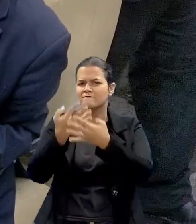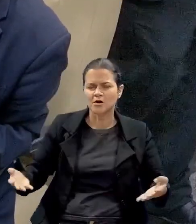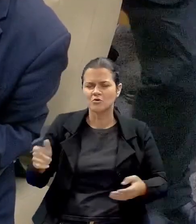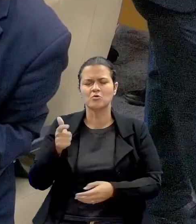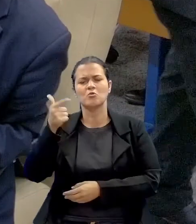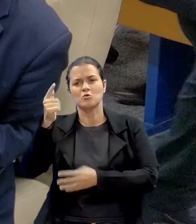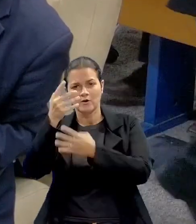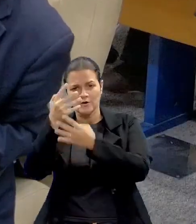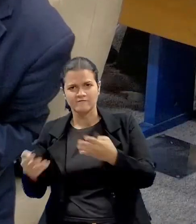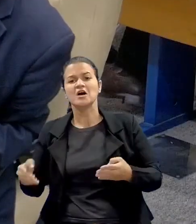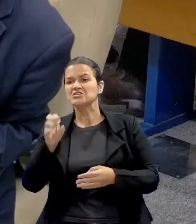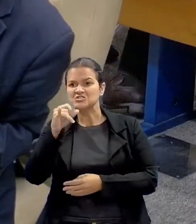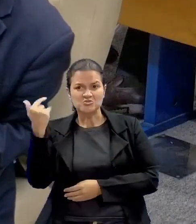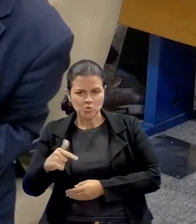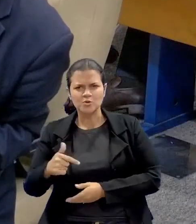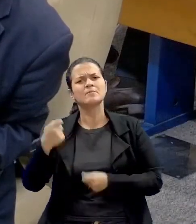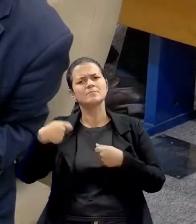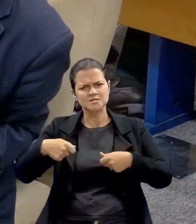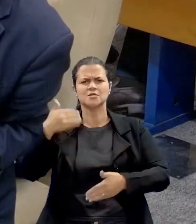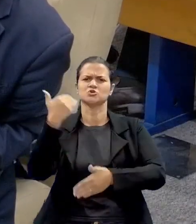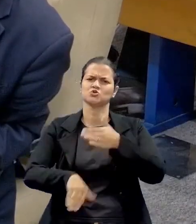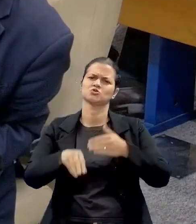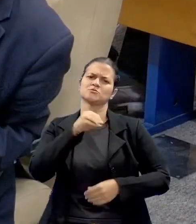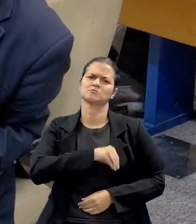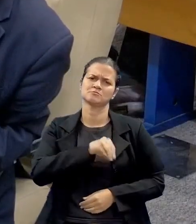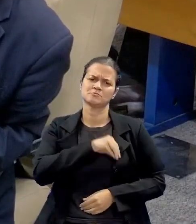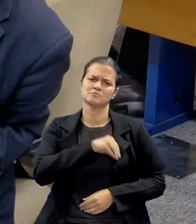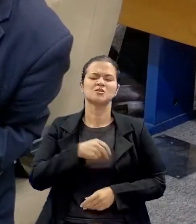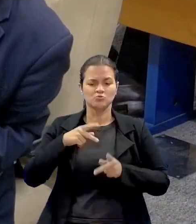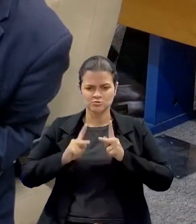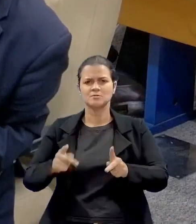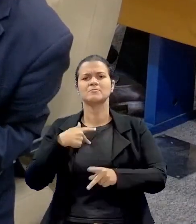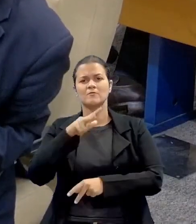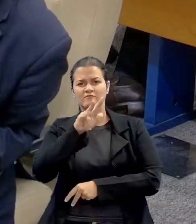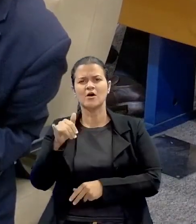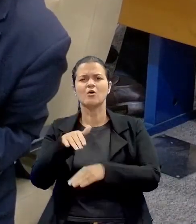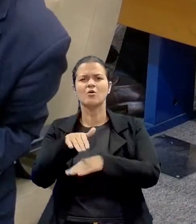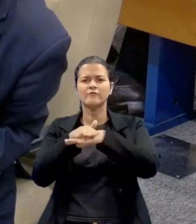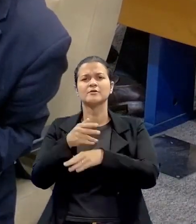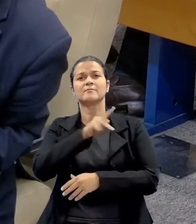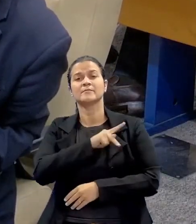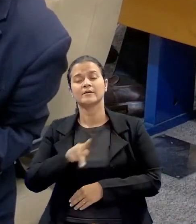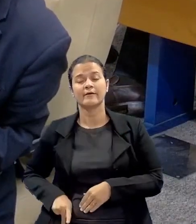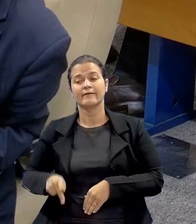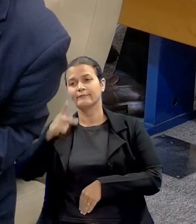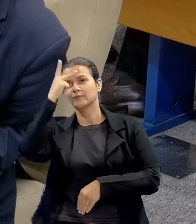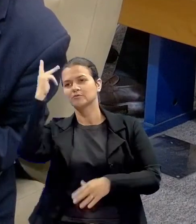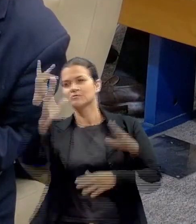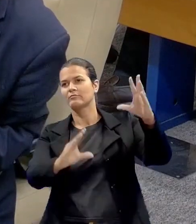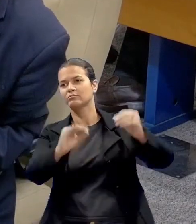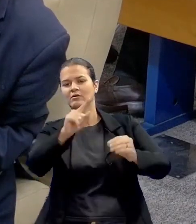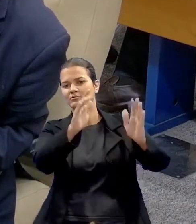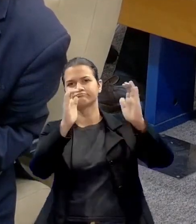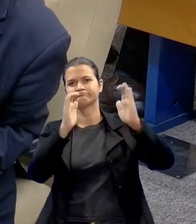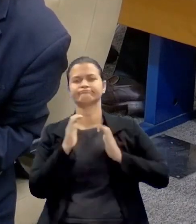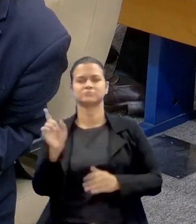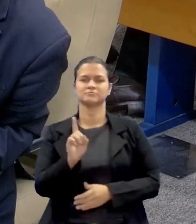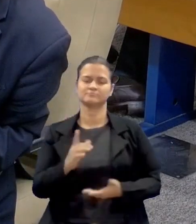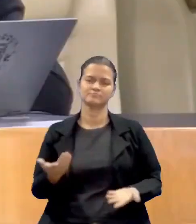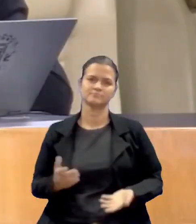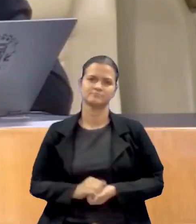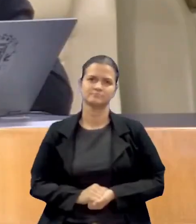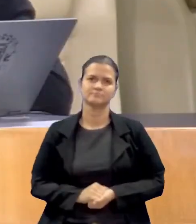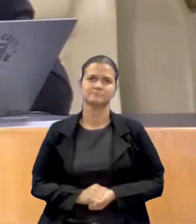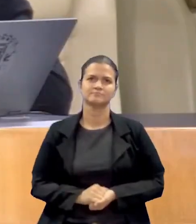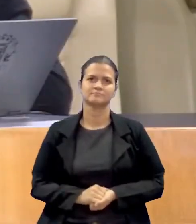evento público. Portanto, senhor presidente, infelizmente, toda vez que eu vou conversar com o presidente, alguém conversa com o presidente e tira atenção. Meu amigo, dá um tempinho